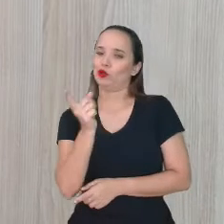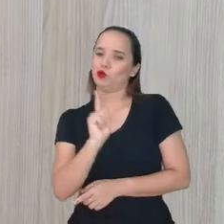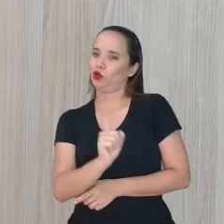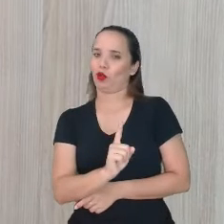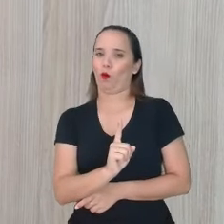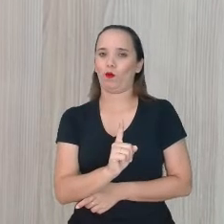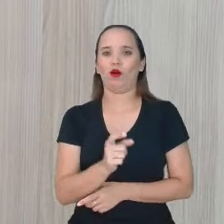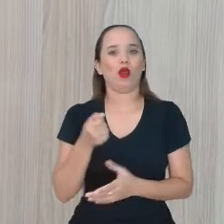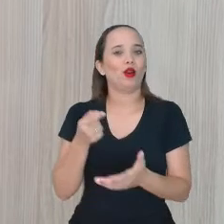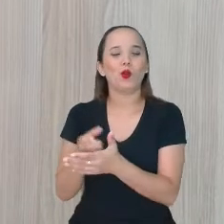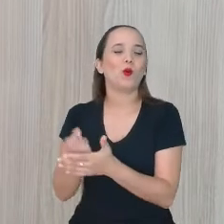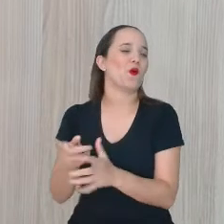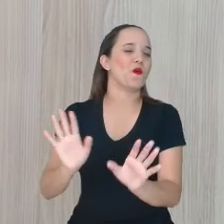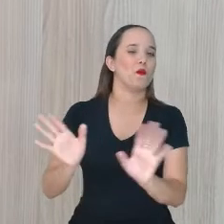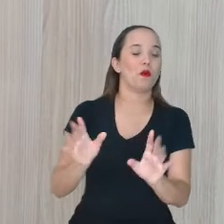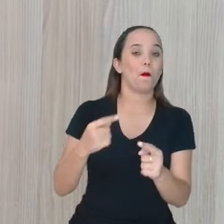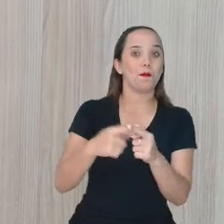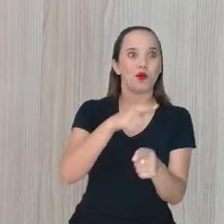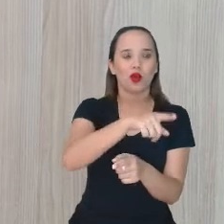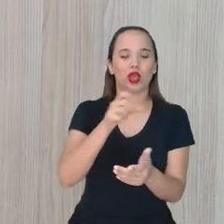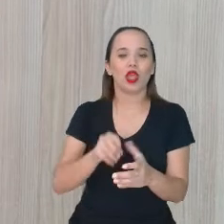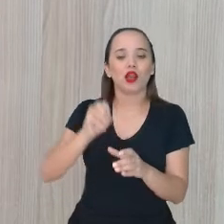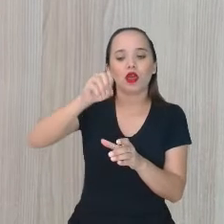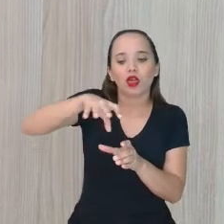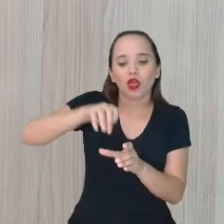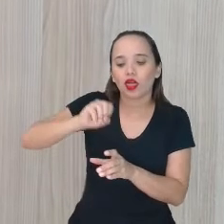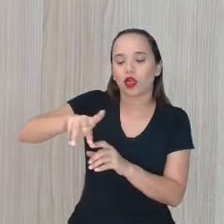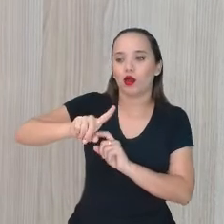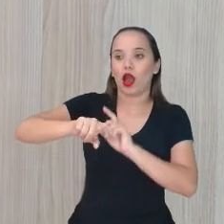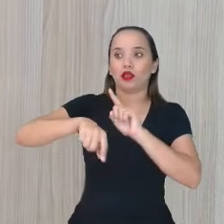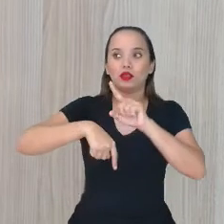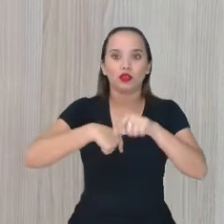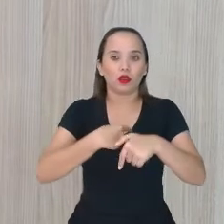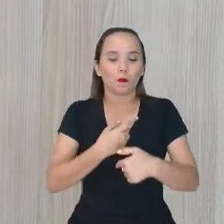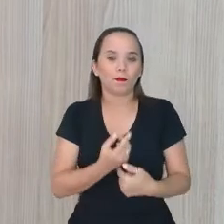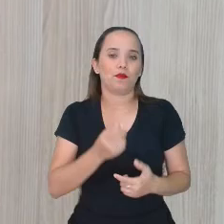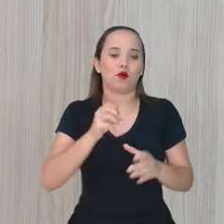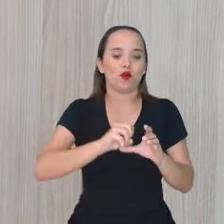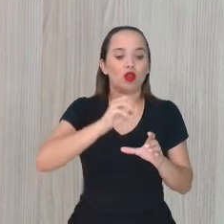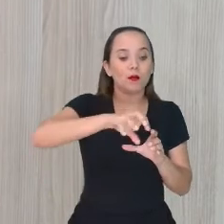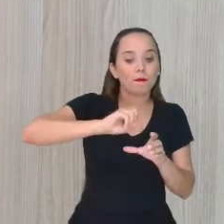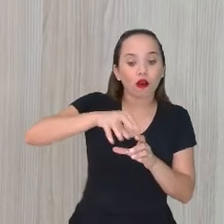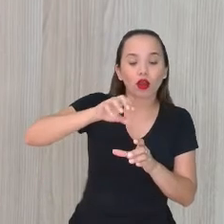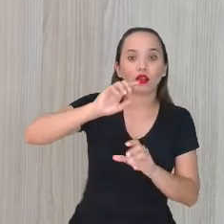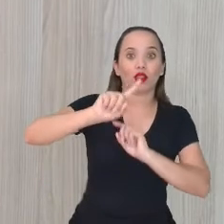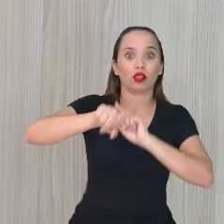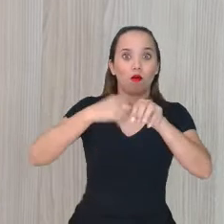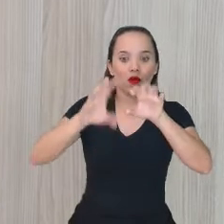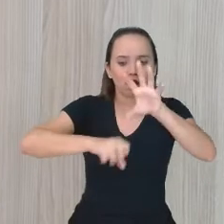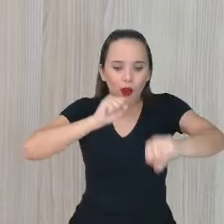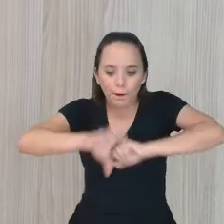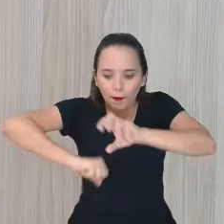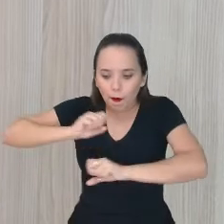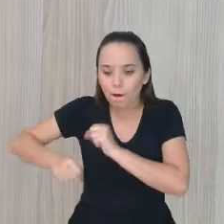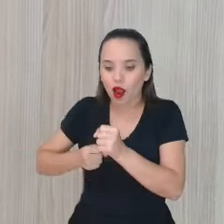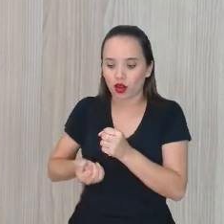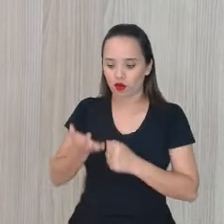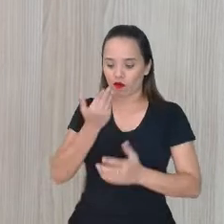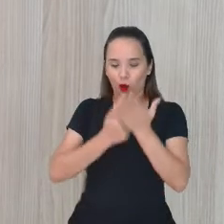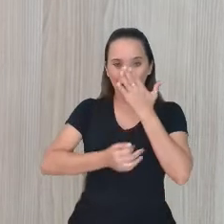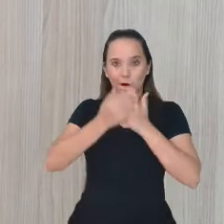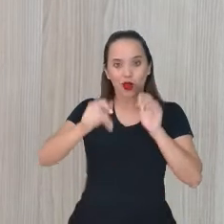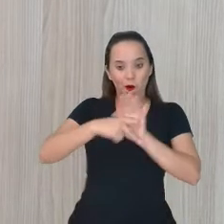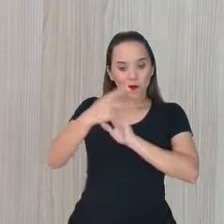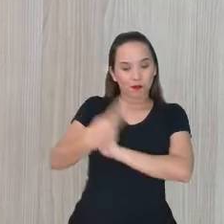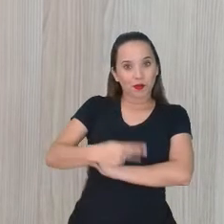está ali utilizando a terra para plantar, depois ele colhe e vai se alimentar daquele produto que ele acabou colhendo, que ele